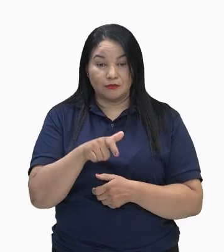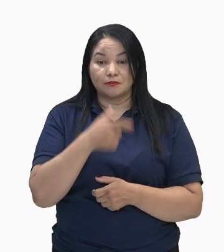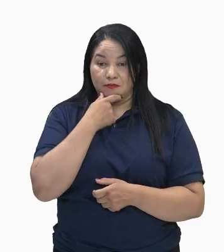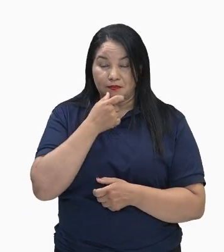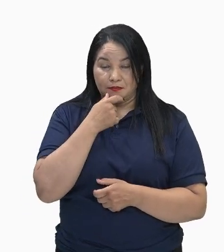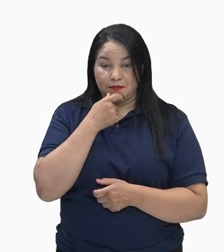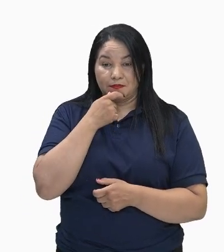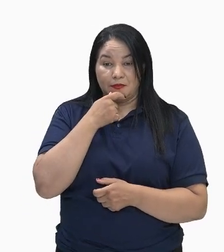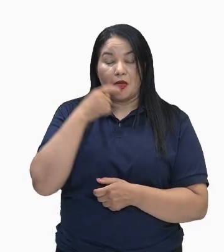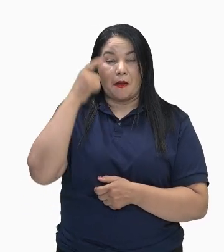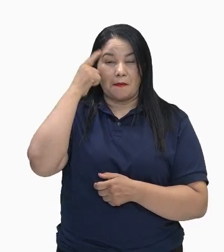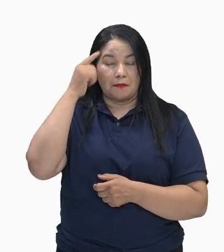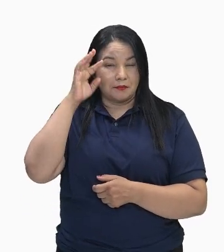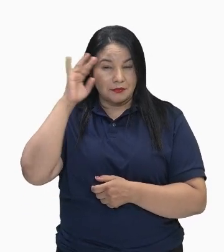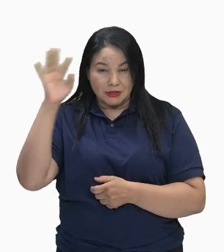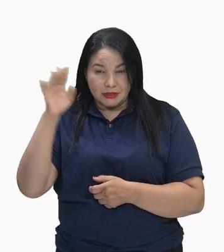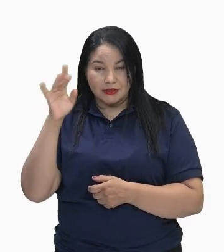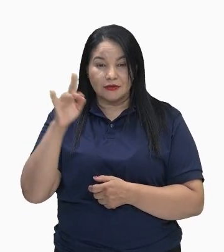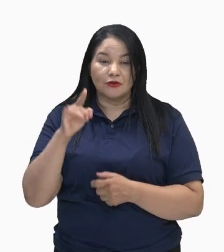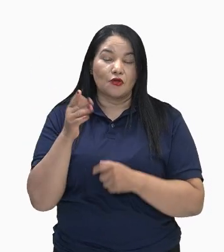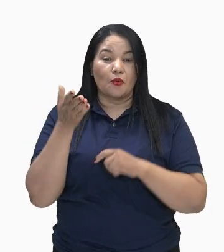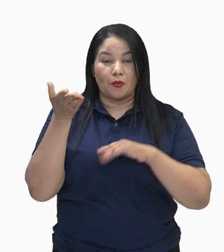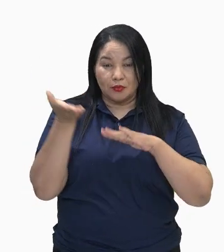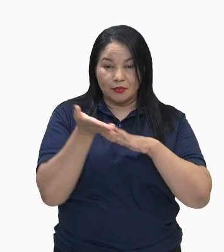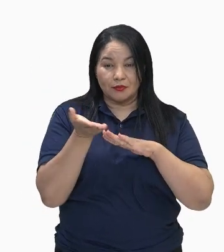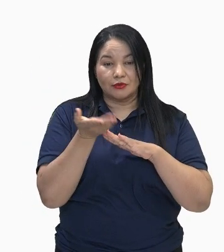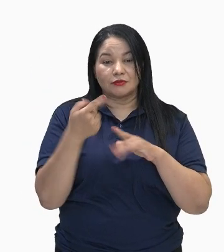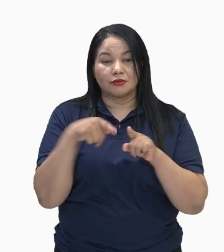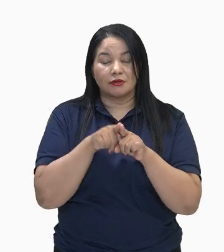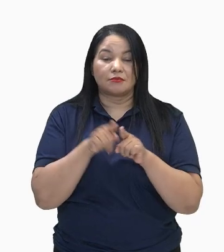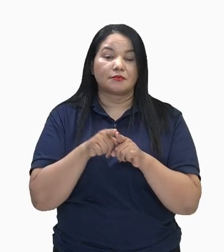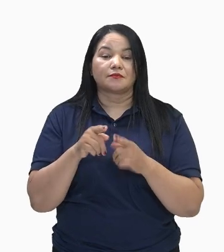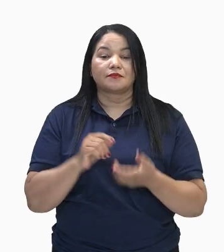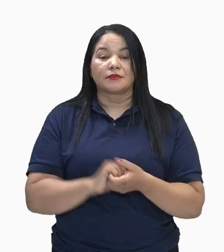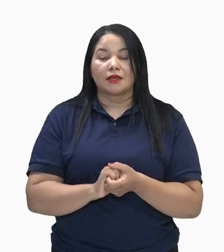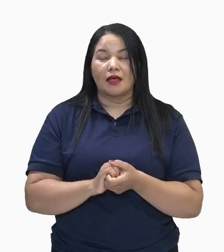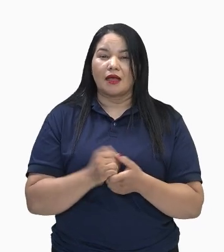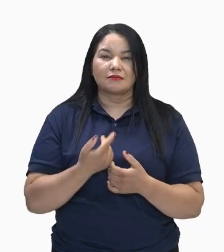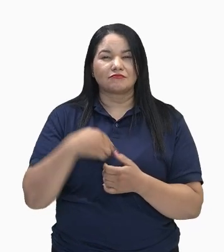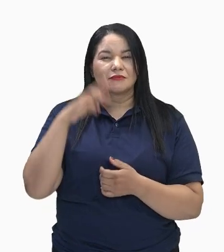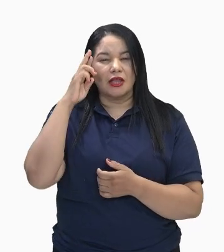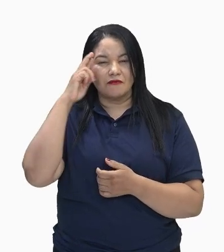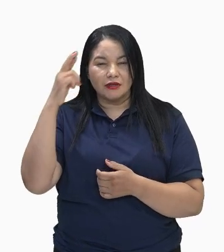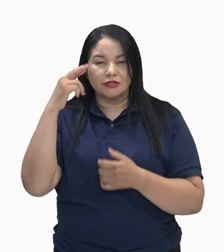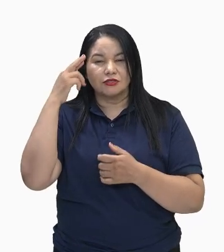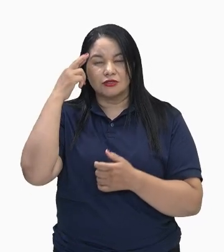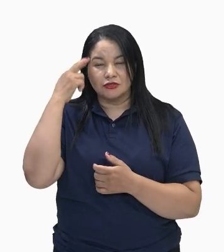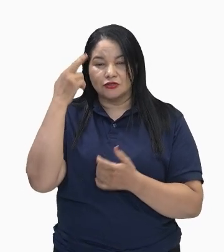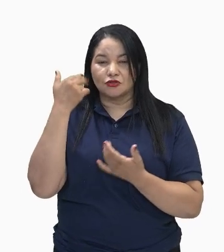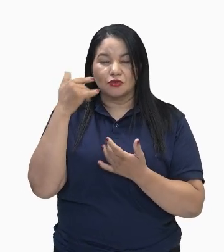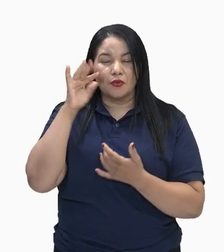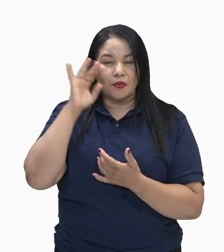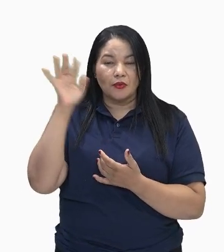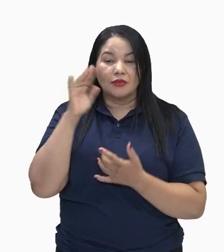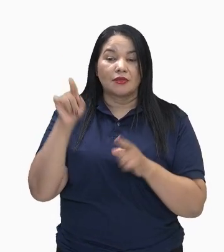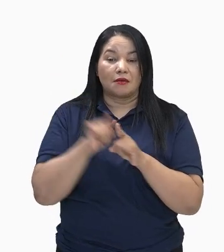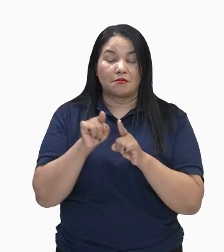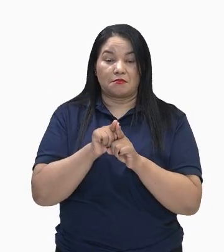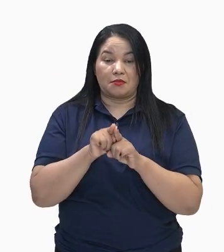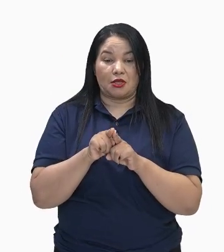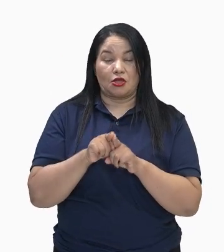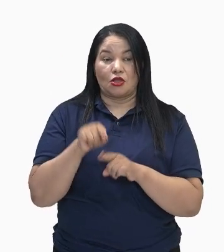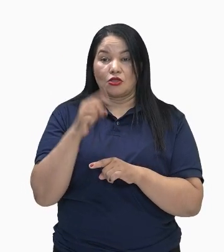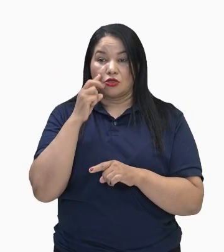os sociólogos contemporâneos, a partir de suas reflexões, eles motivam o